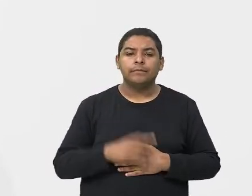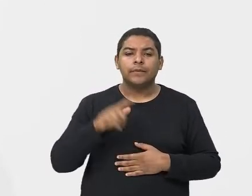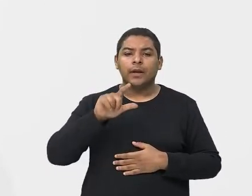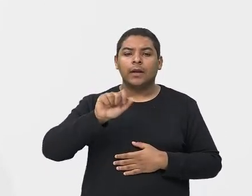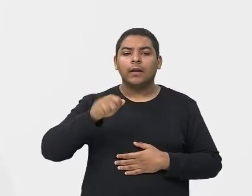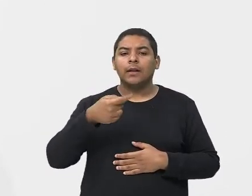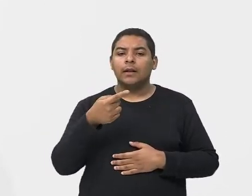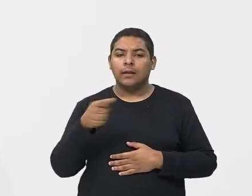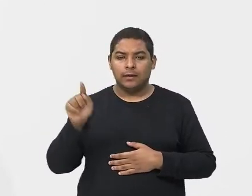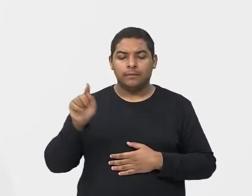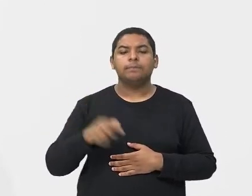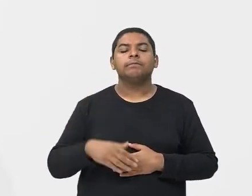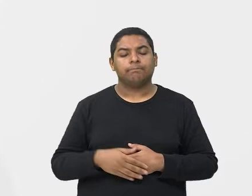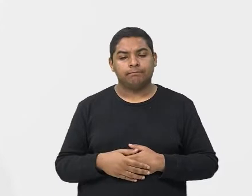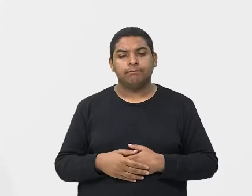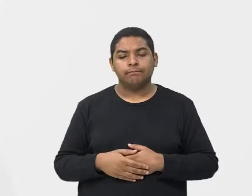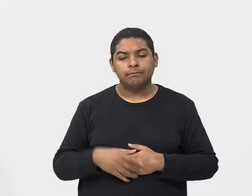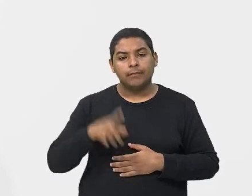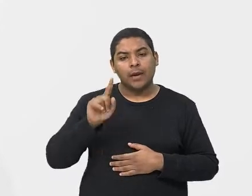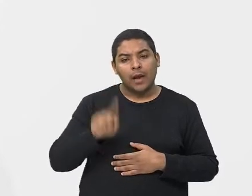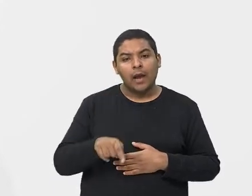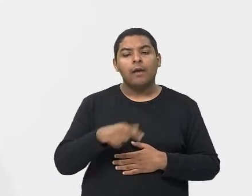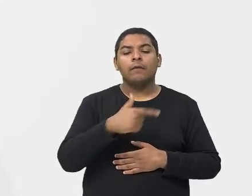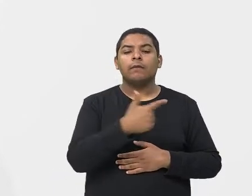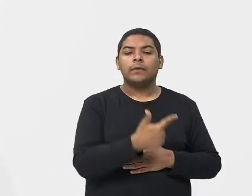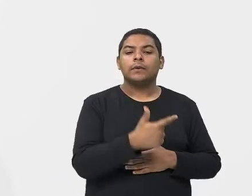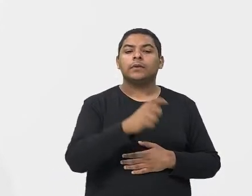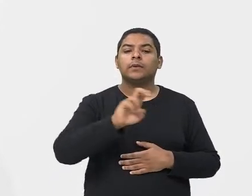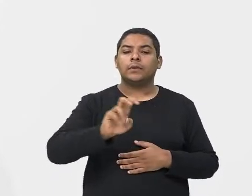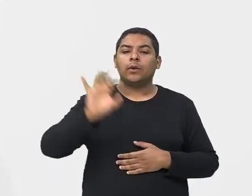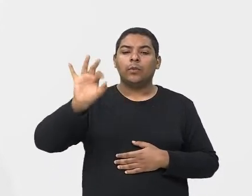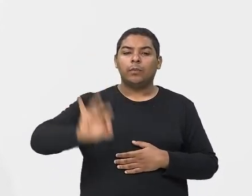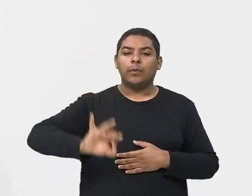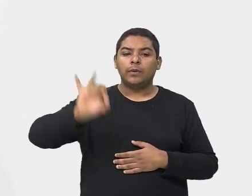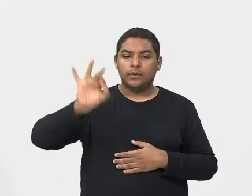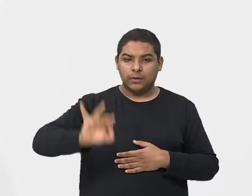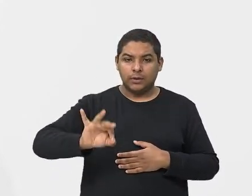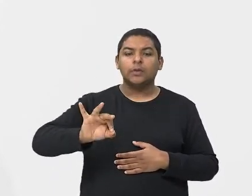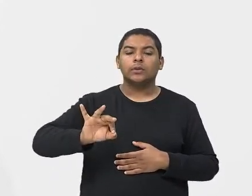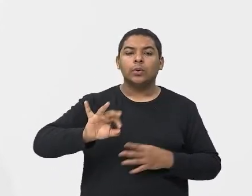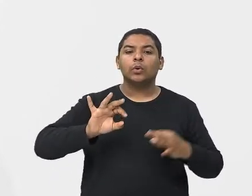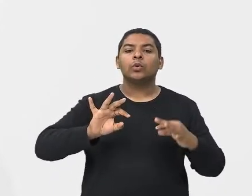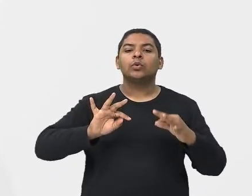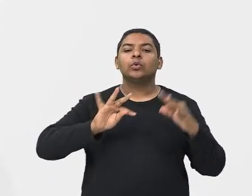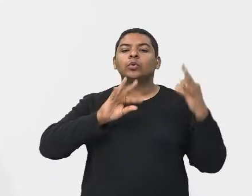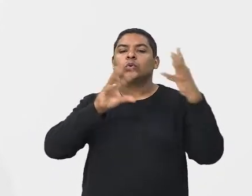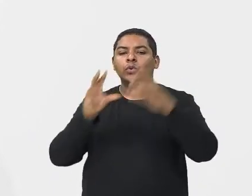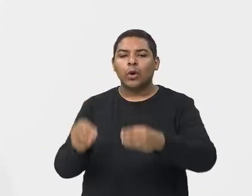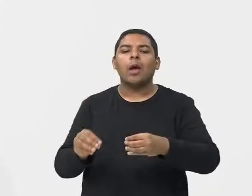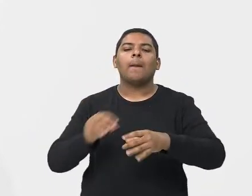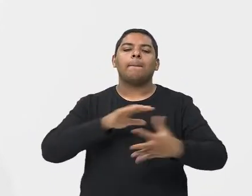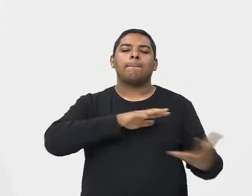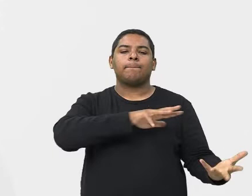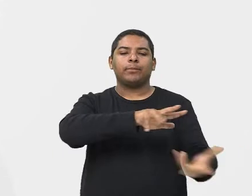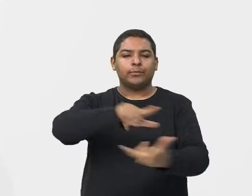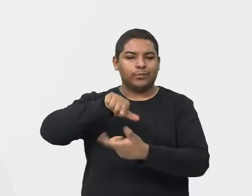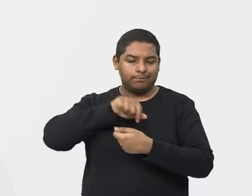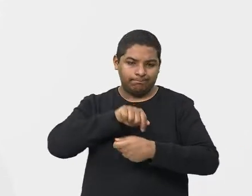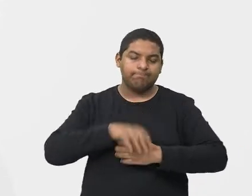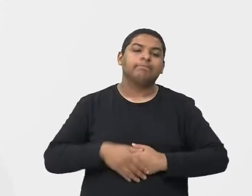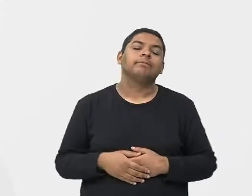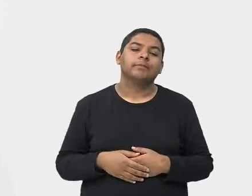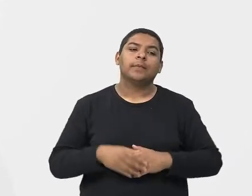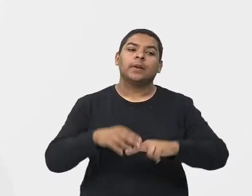né, que vai acabar representando 25% do total mundial. Então, isso também acaba